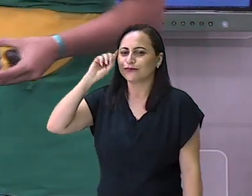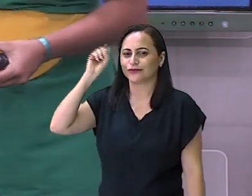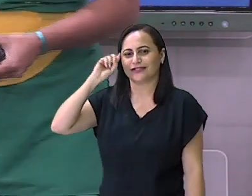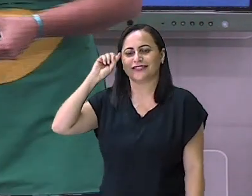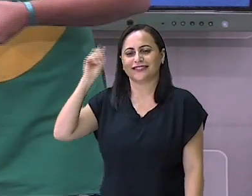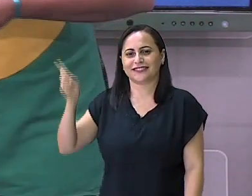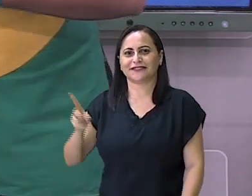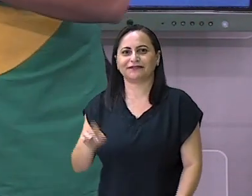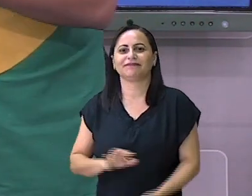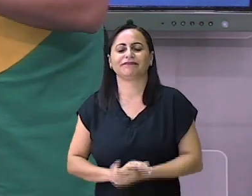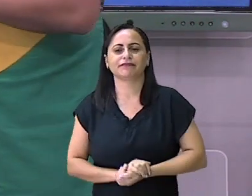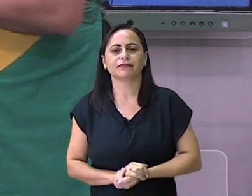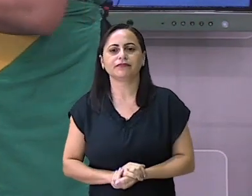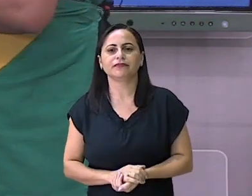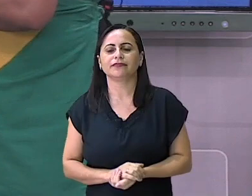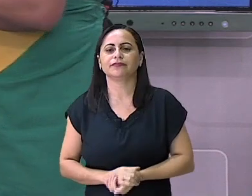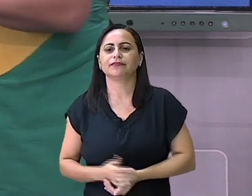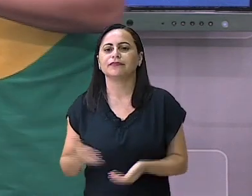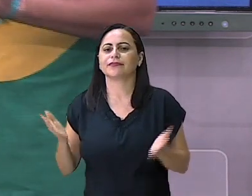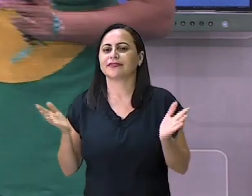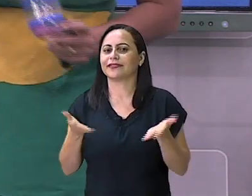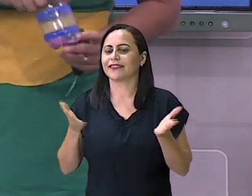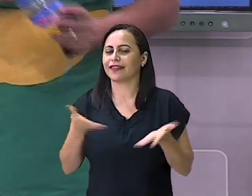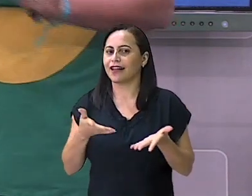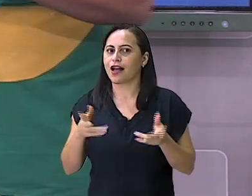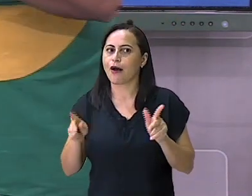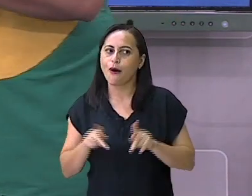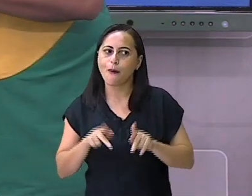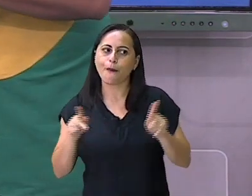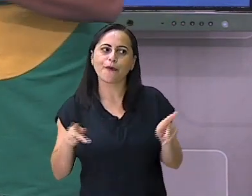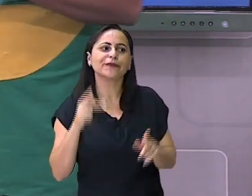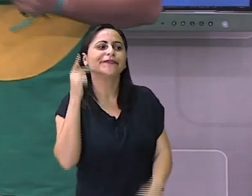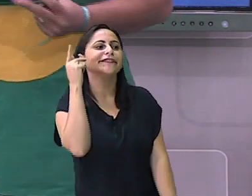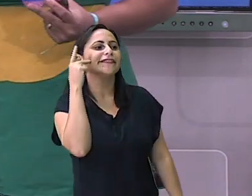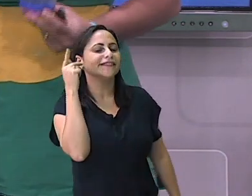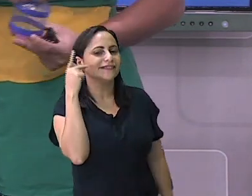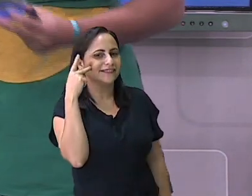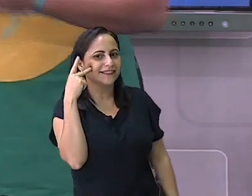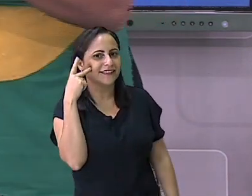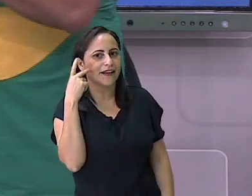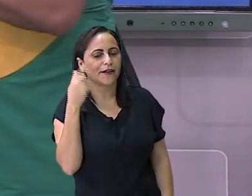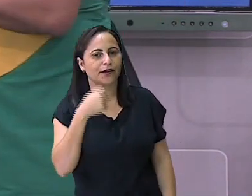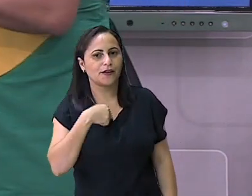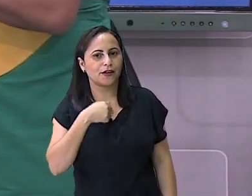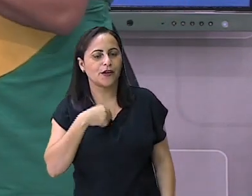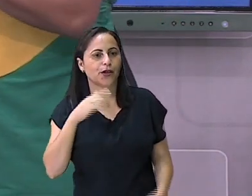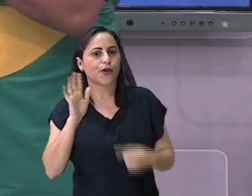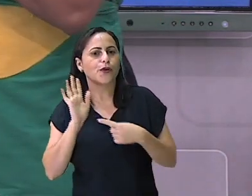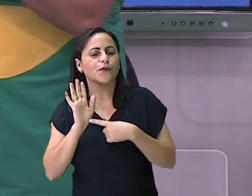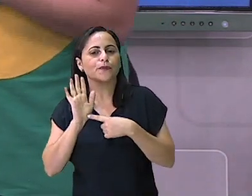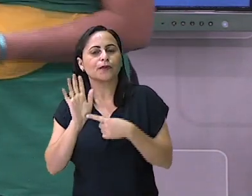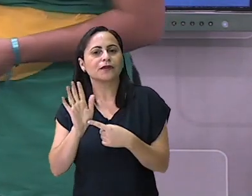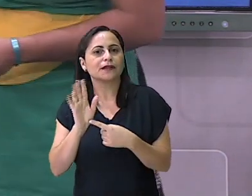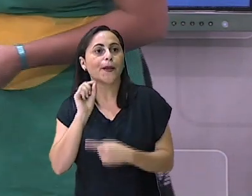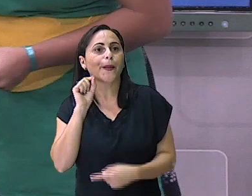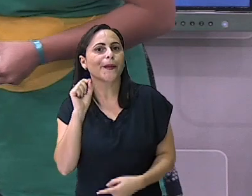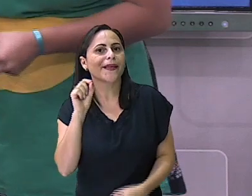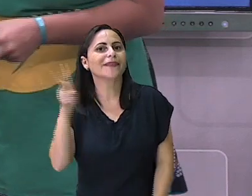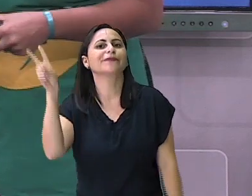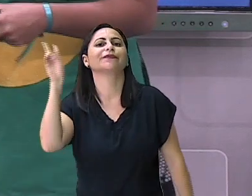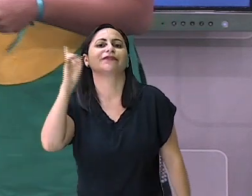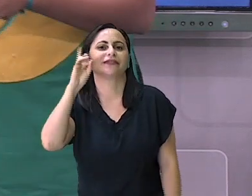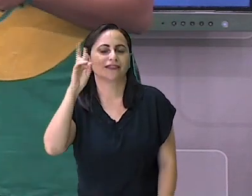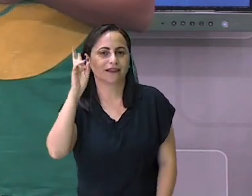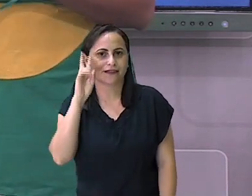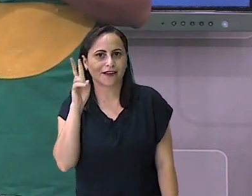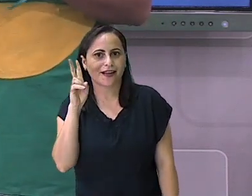legal! Agora, professora Karina, eu vou contar uma história.